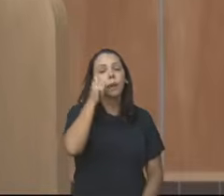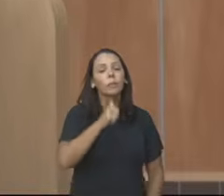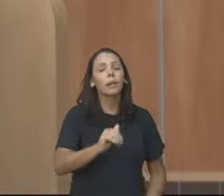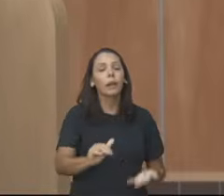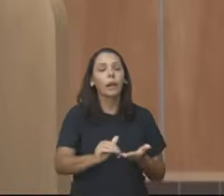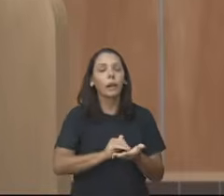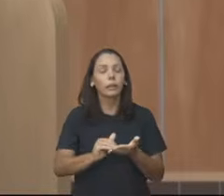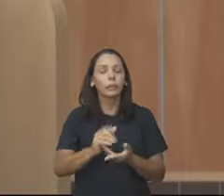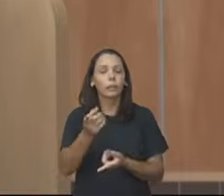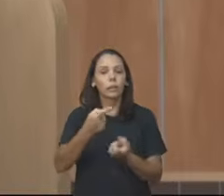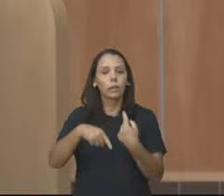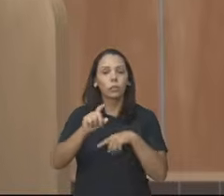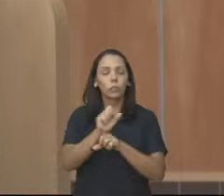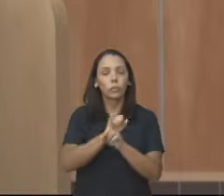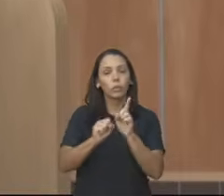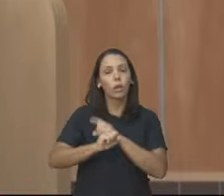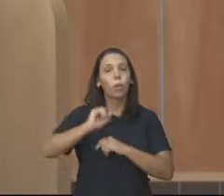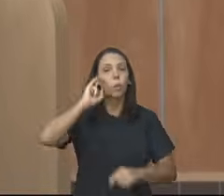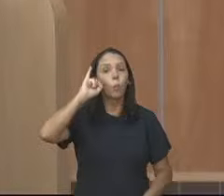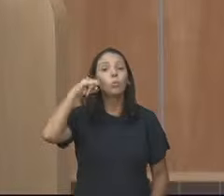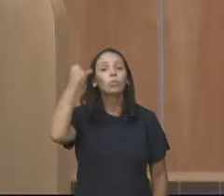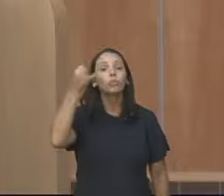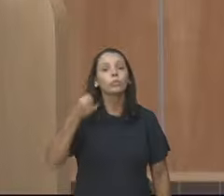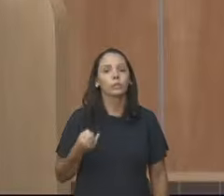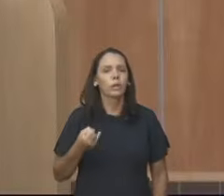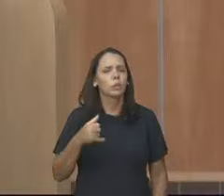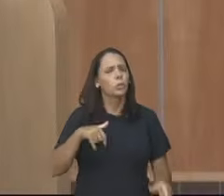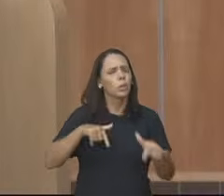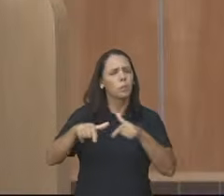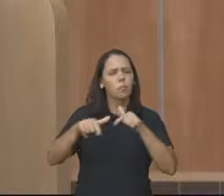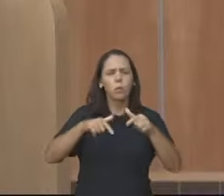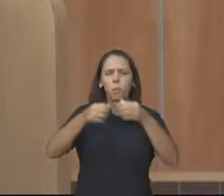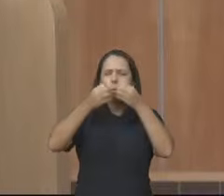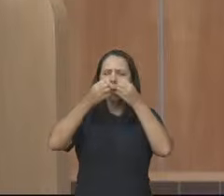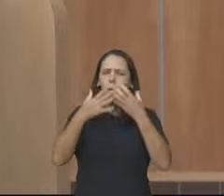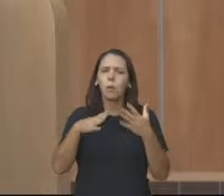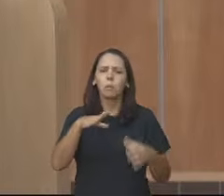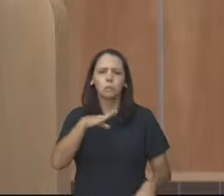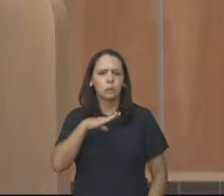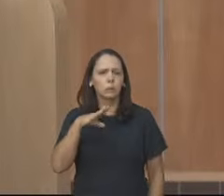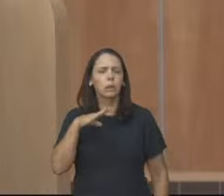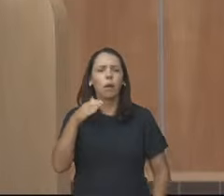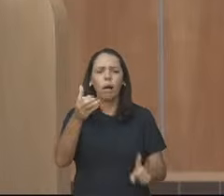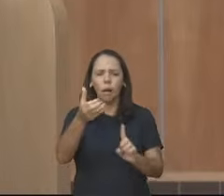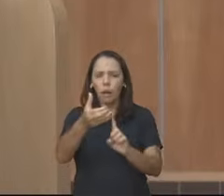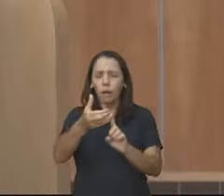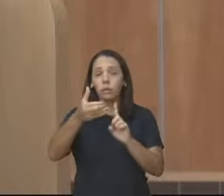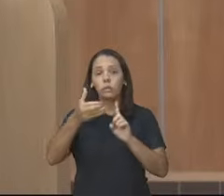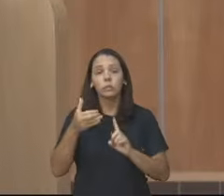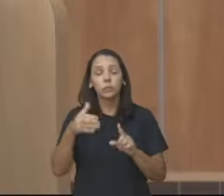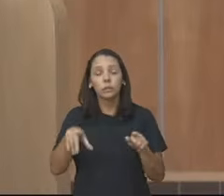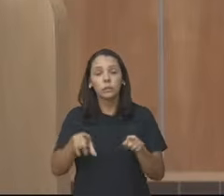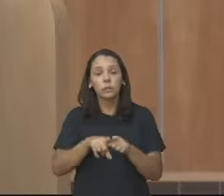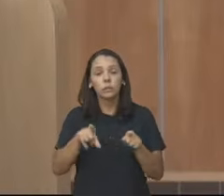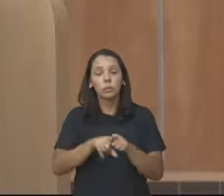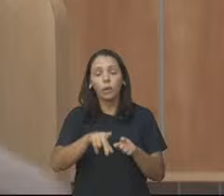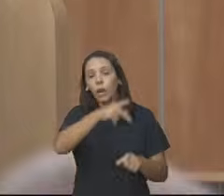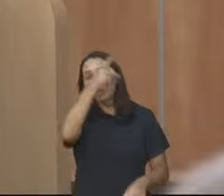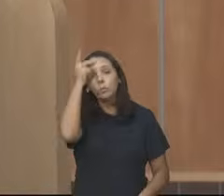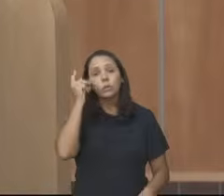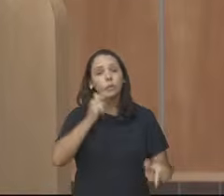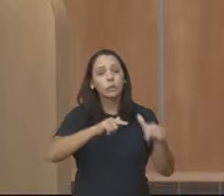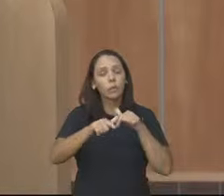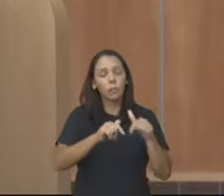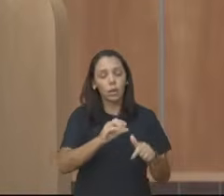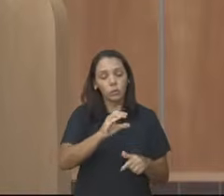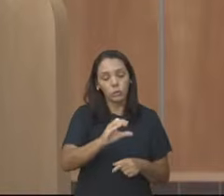de Desenvolvimento Social, que faz um trabalho muito bom na cidade também, de acolhimento, né? Ao pessoal dos CAPs, eu